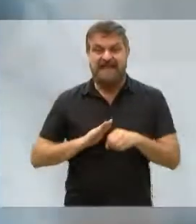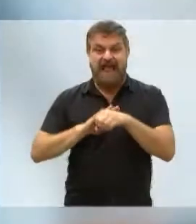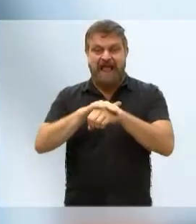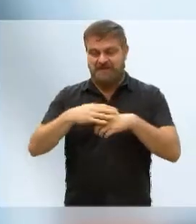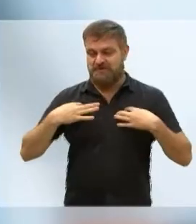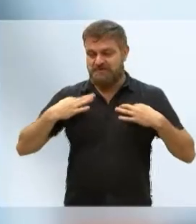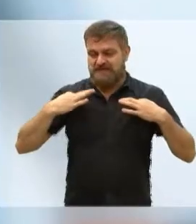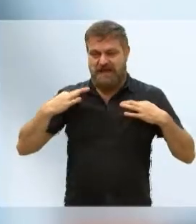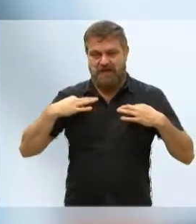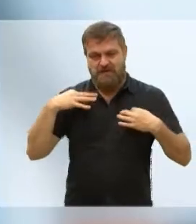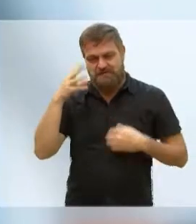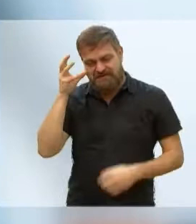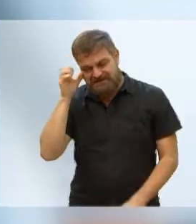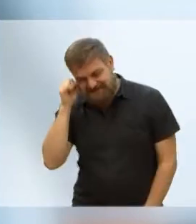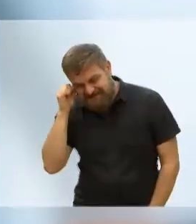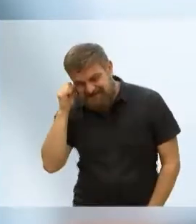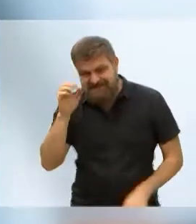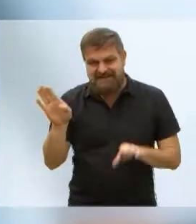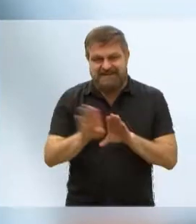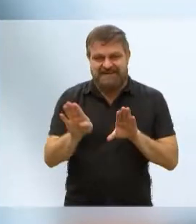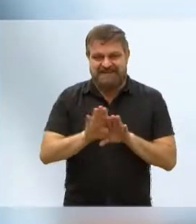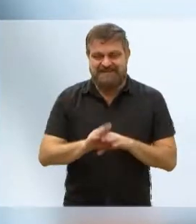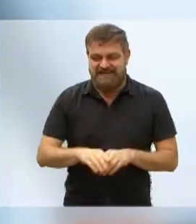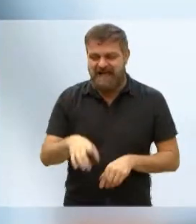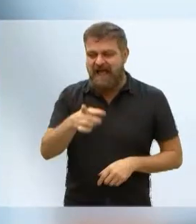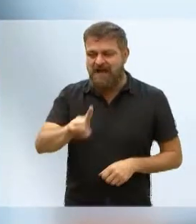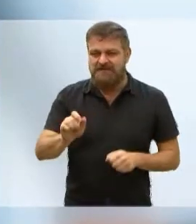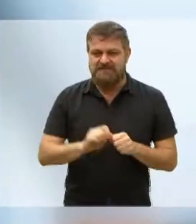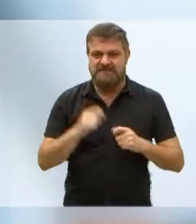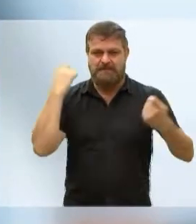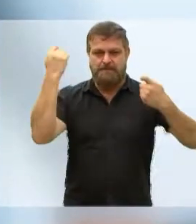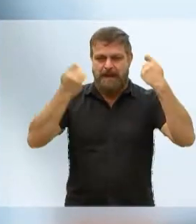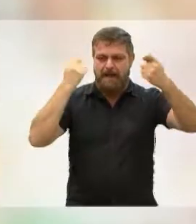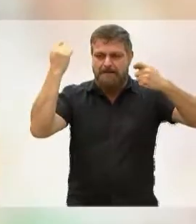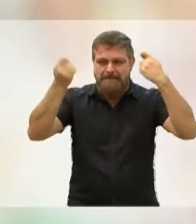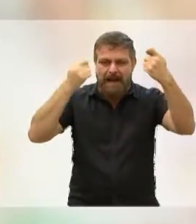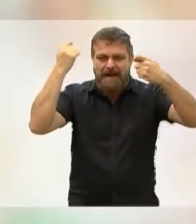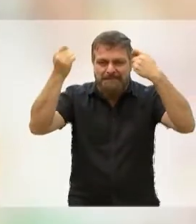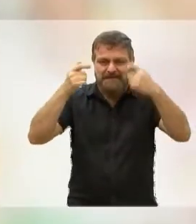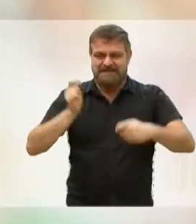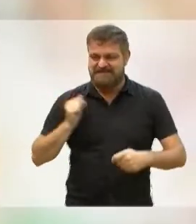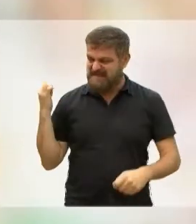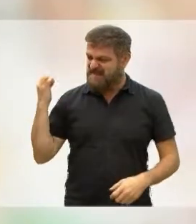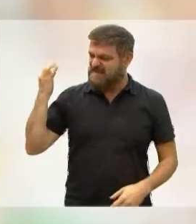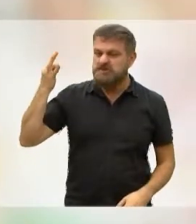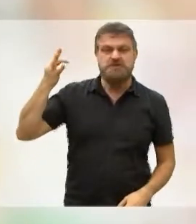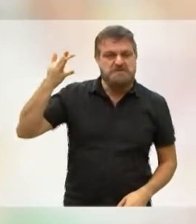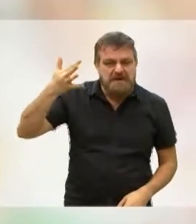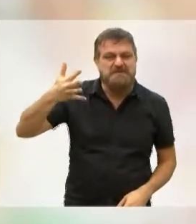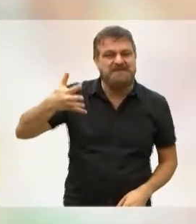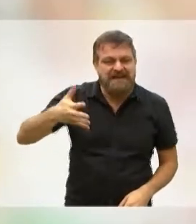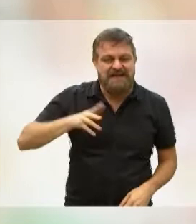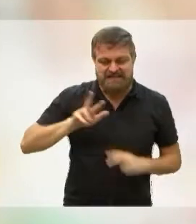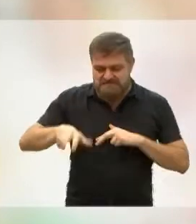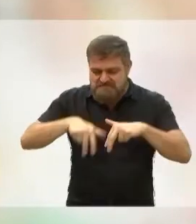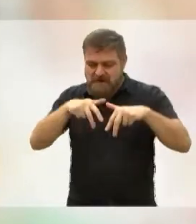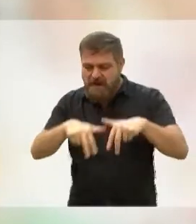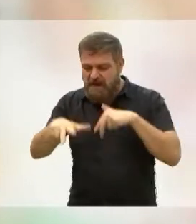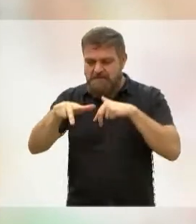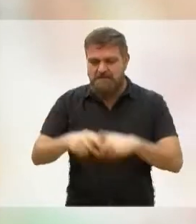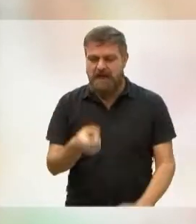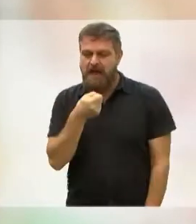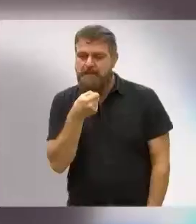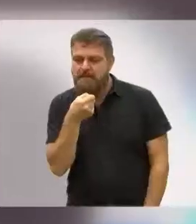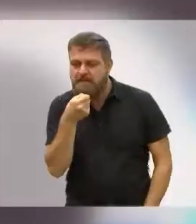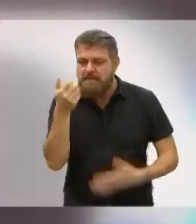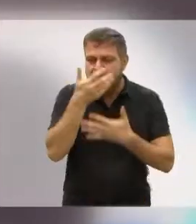do pijama, né? Então eles vêm, daí a gente promove, essa última fizemos uma balada, então eles dançaram até de madrugada e tal.